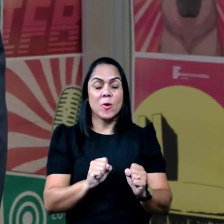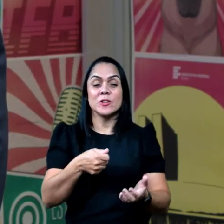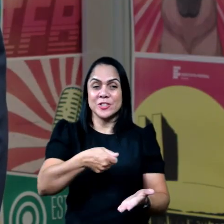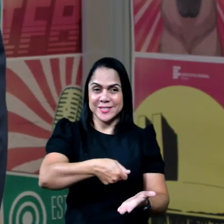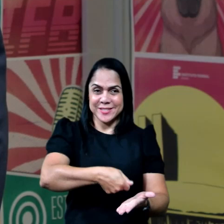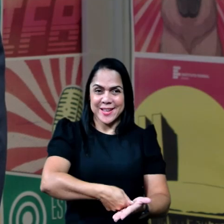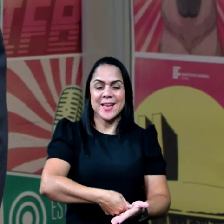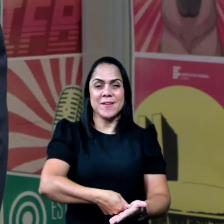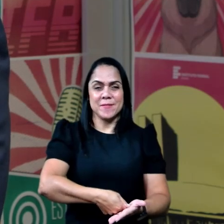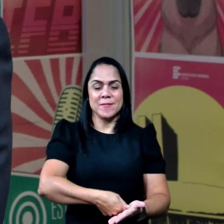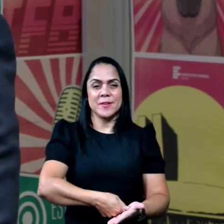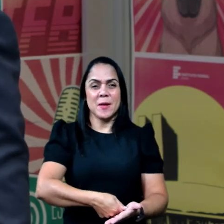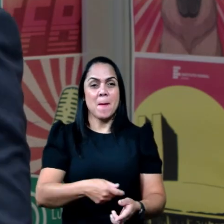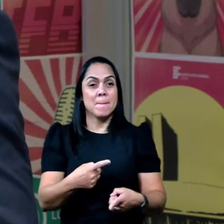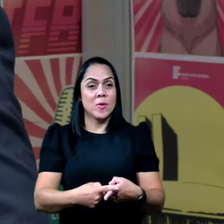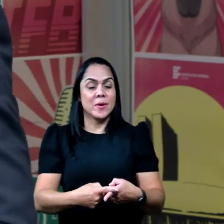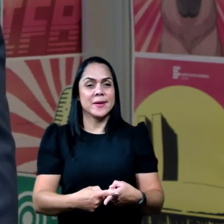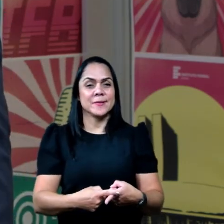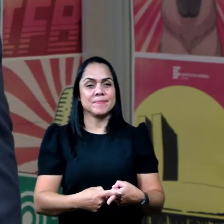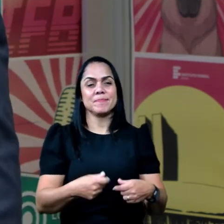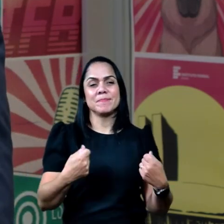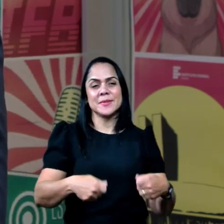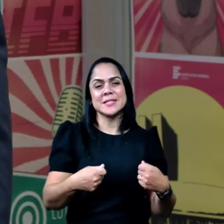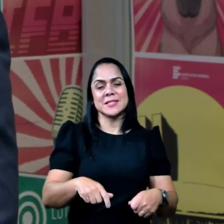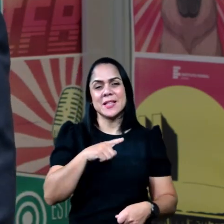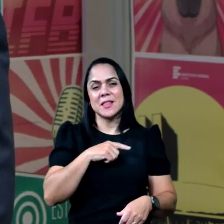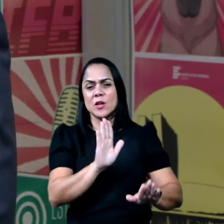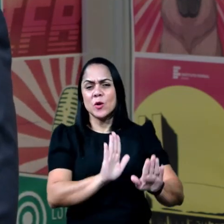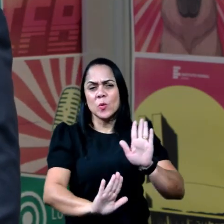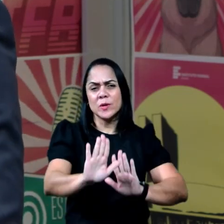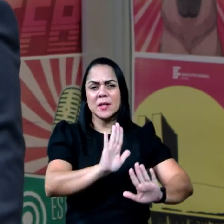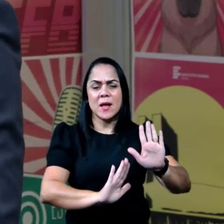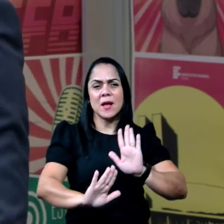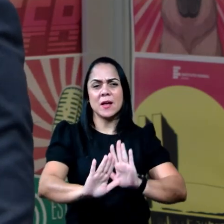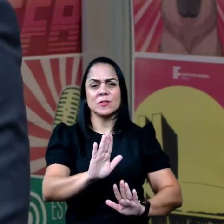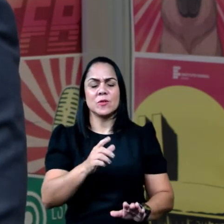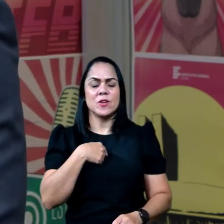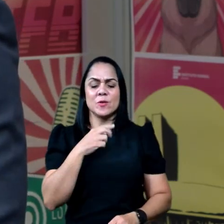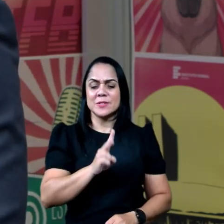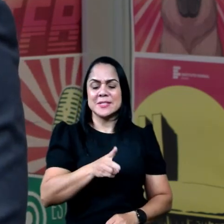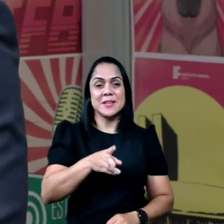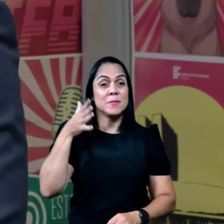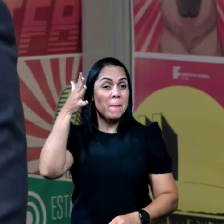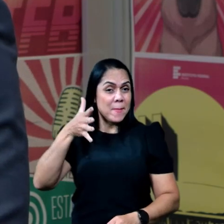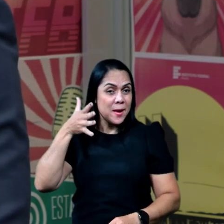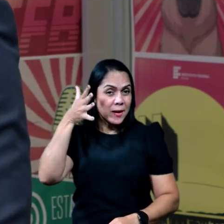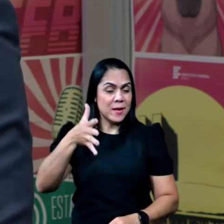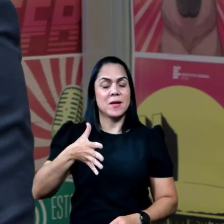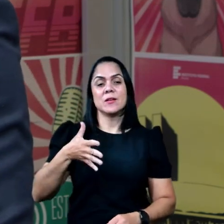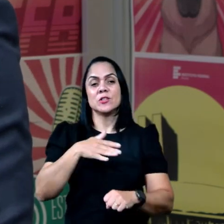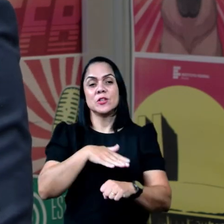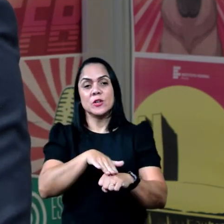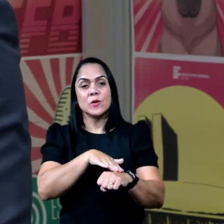professor precisa ter cuidado e em algumas palestras que eu tenho feito, inclusive aqui no Instituto, temos feito essas